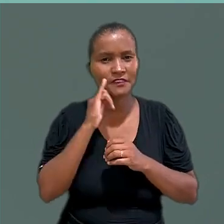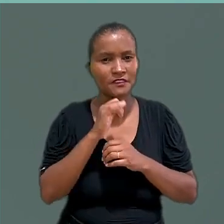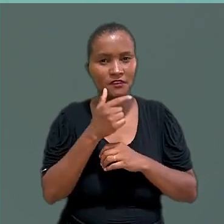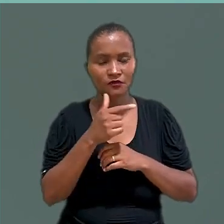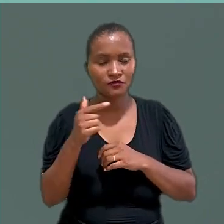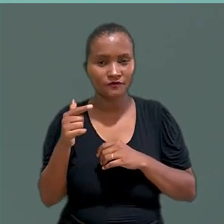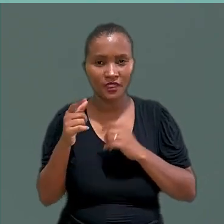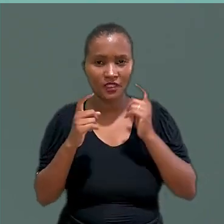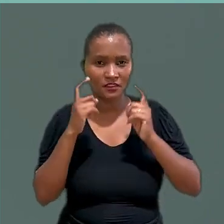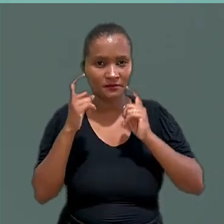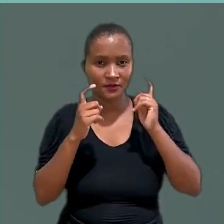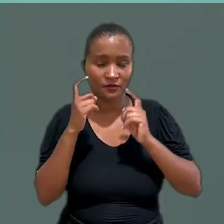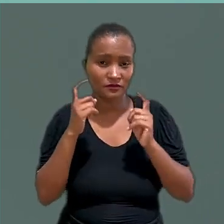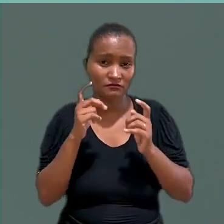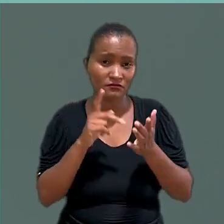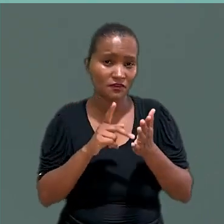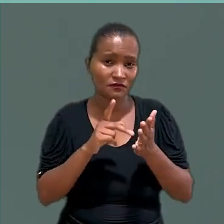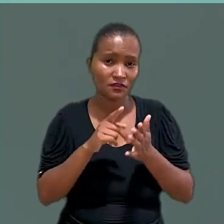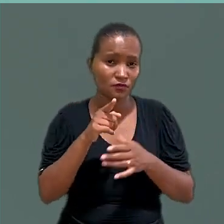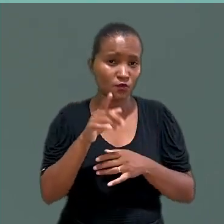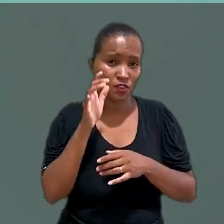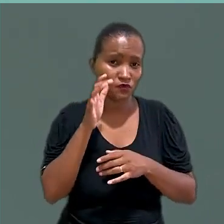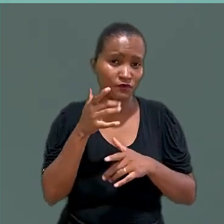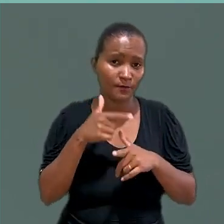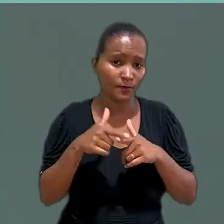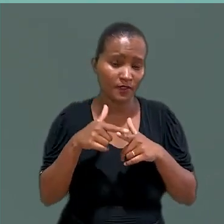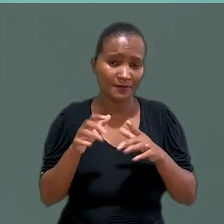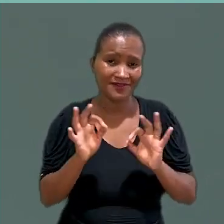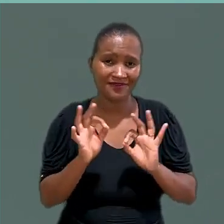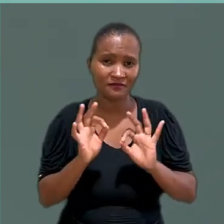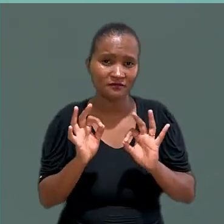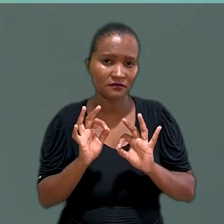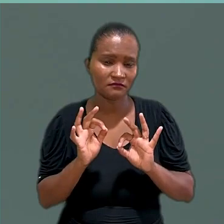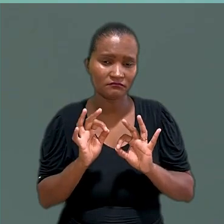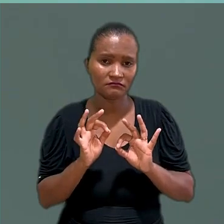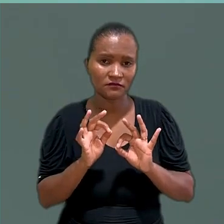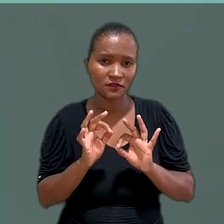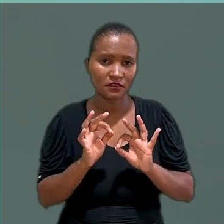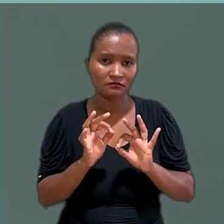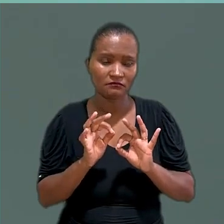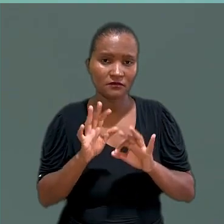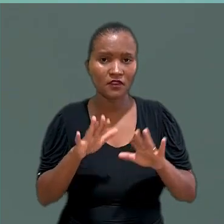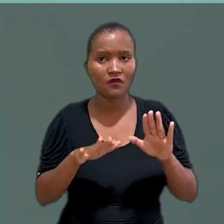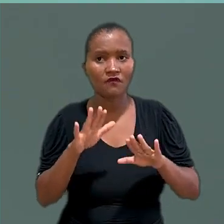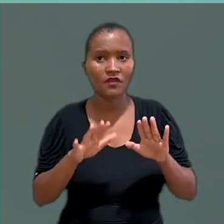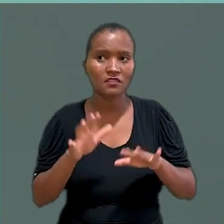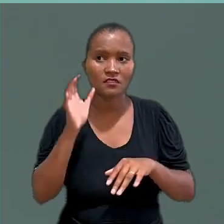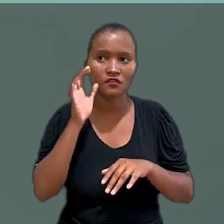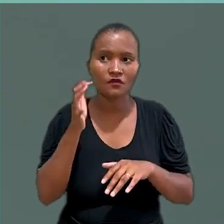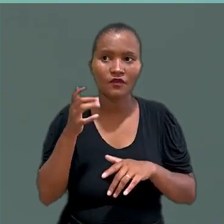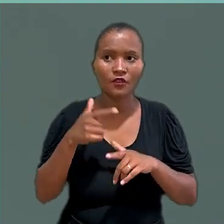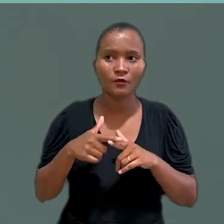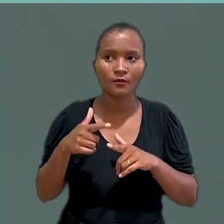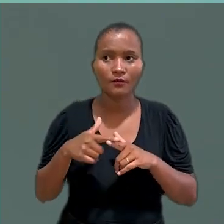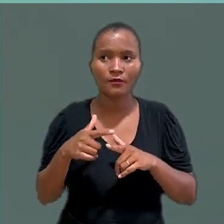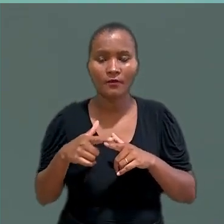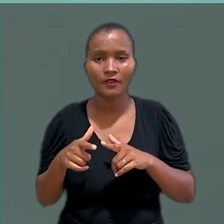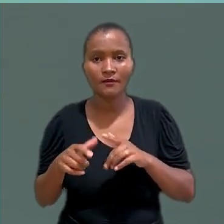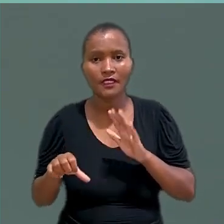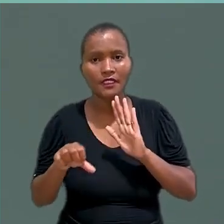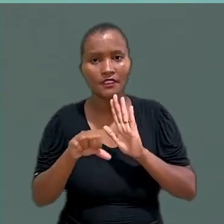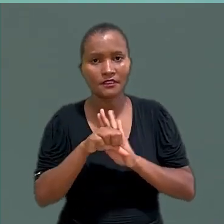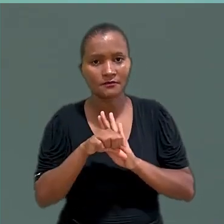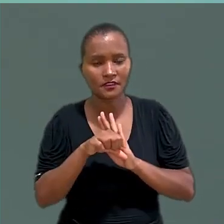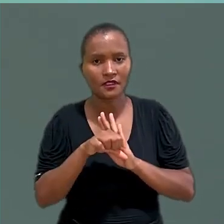você não tiver essa preocupação, na verdade, você não está resolvendo o problema. Você está simplesmente, talvez, resolvendo um problema